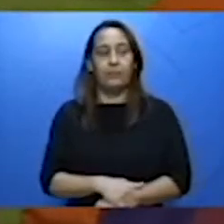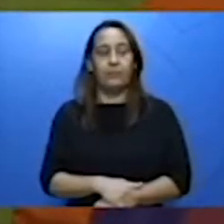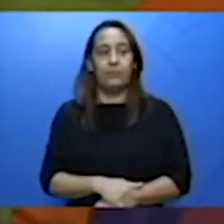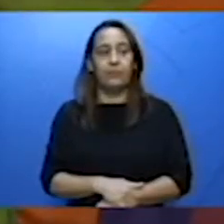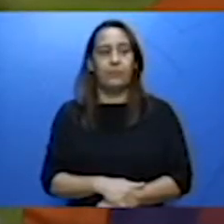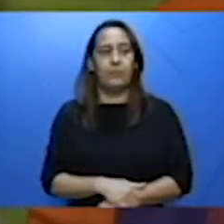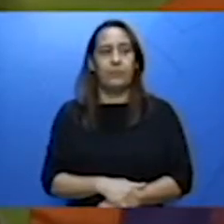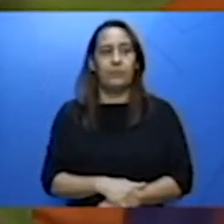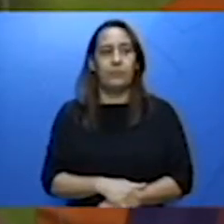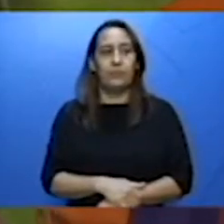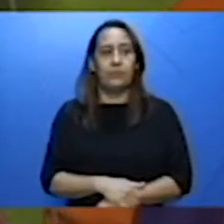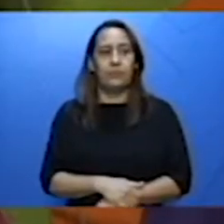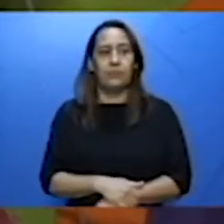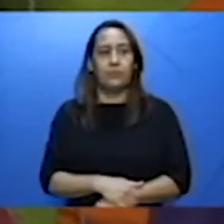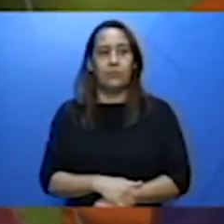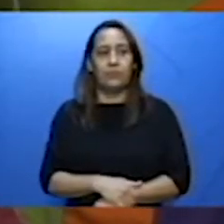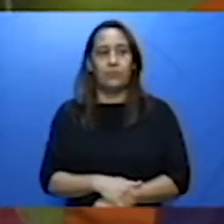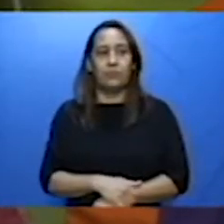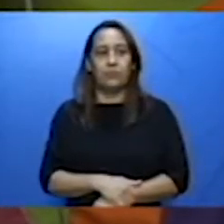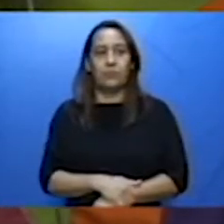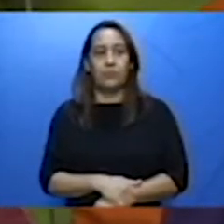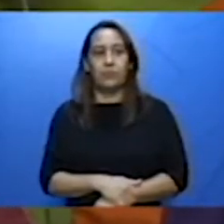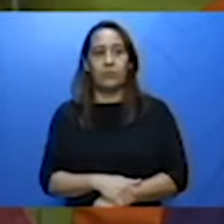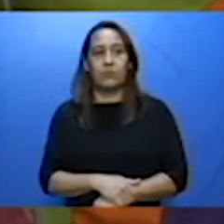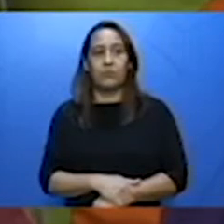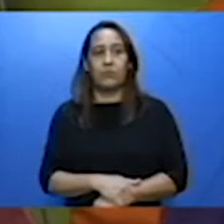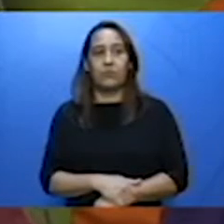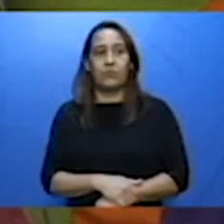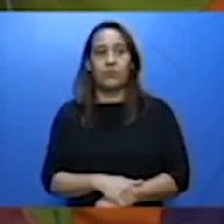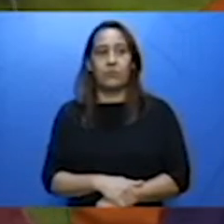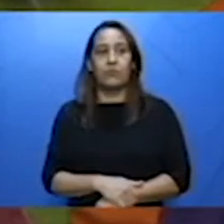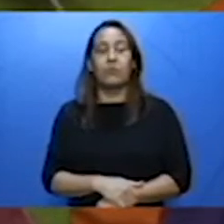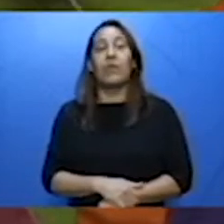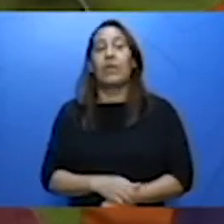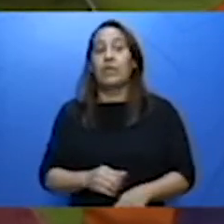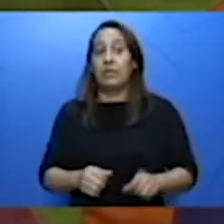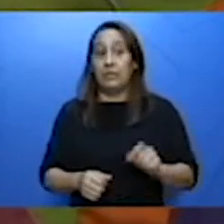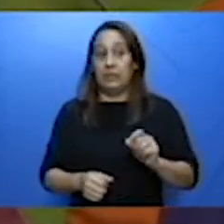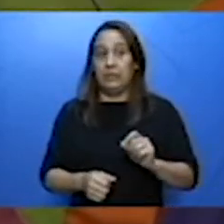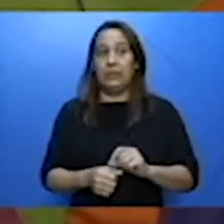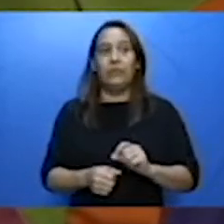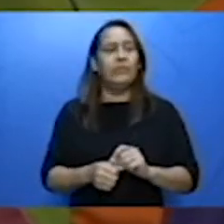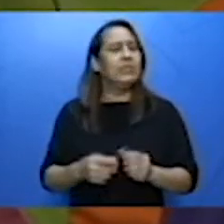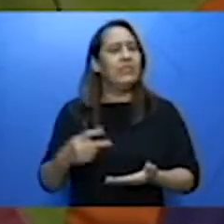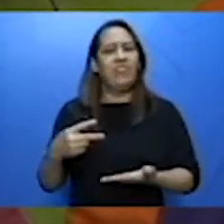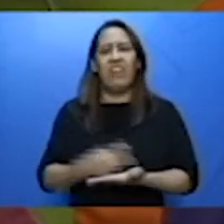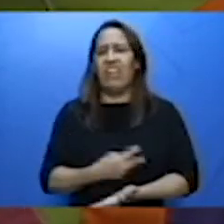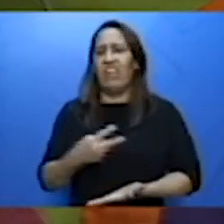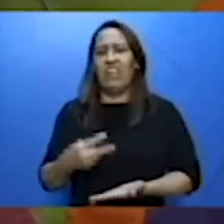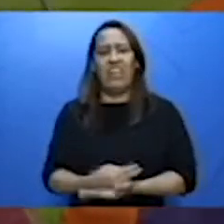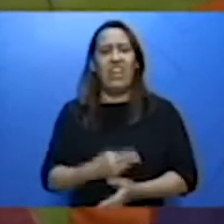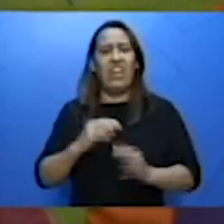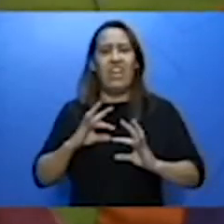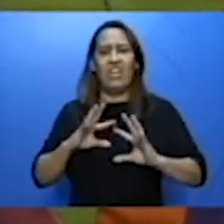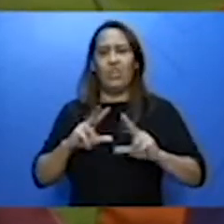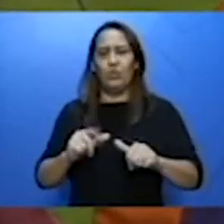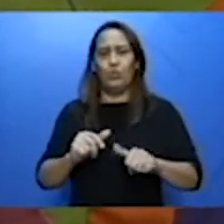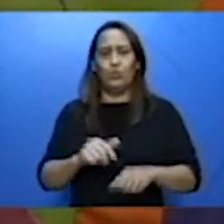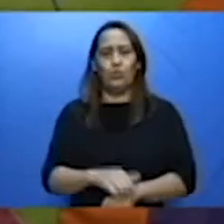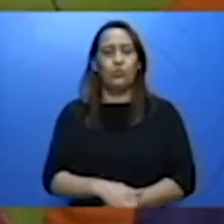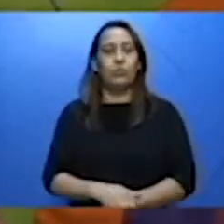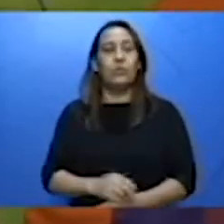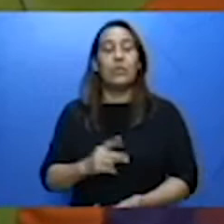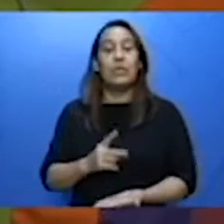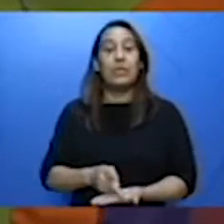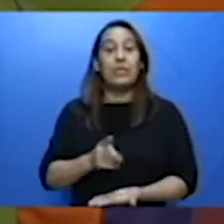eu vou começar a resolver pela dezena. Se eu fizer isso, gente, eu vou errar toda a minha conta. Então,